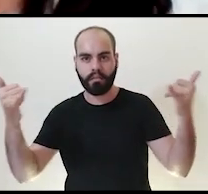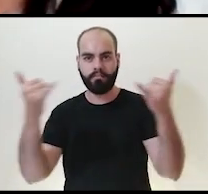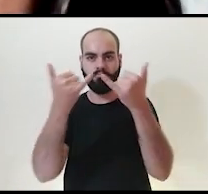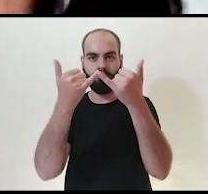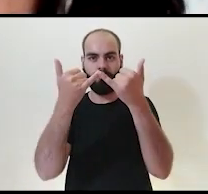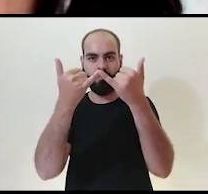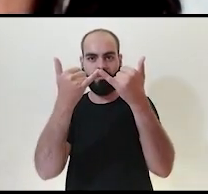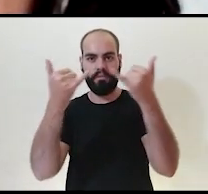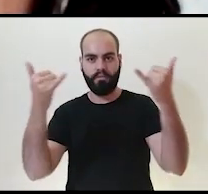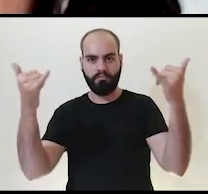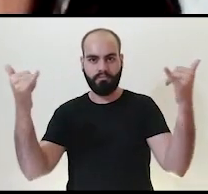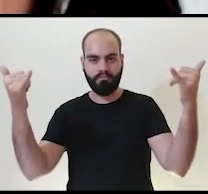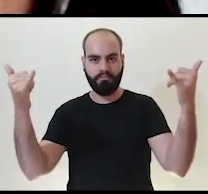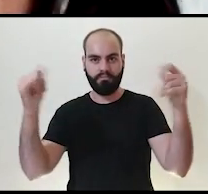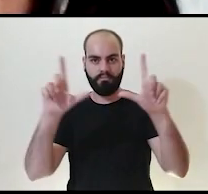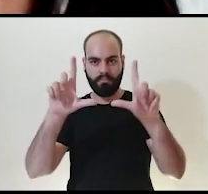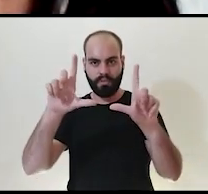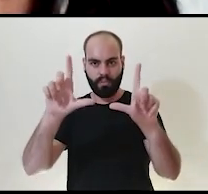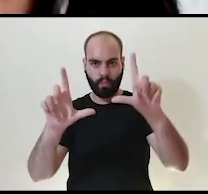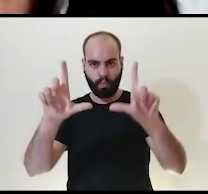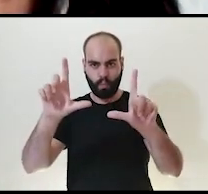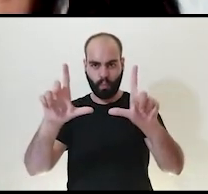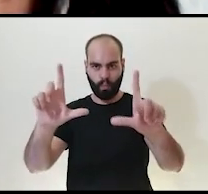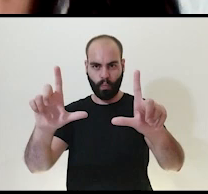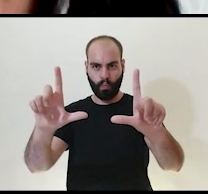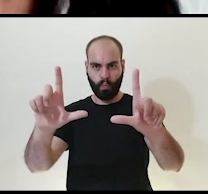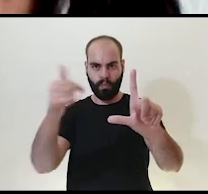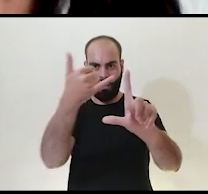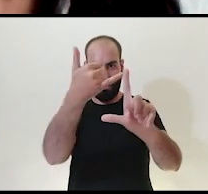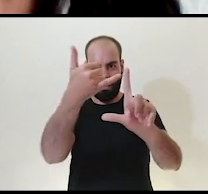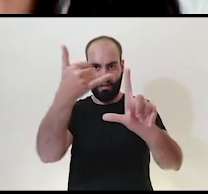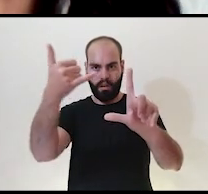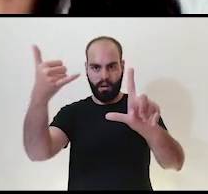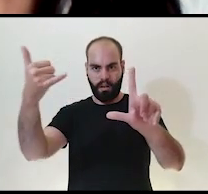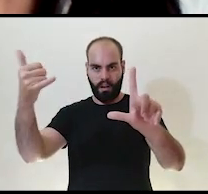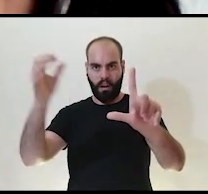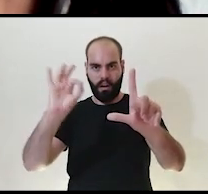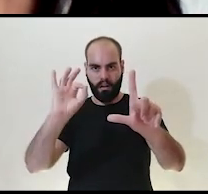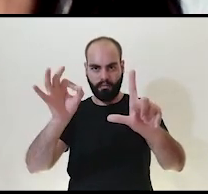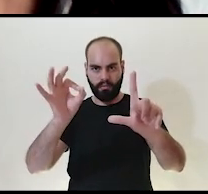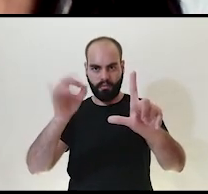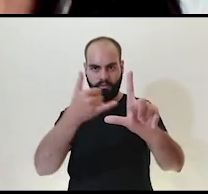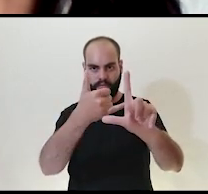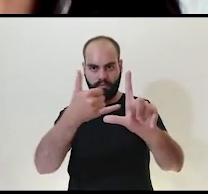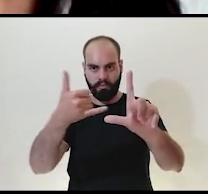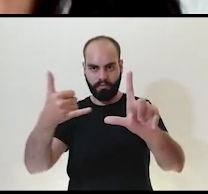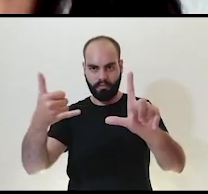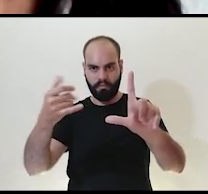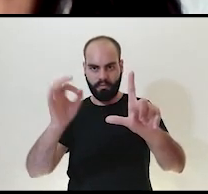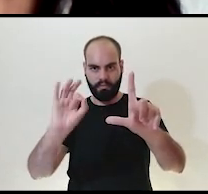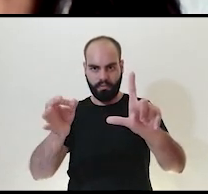é colocar ali uma referência mesmo e se certificar de que as linhas estão retinhas, né, estão